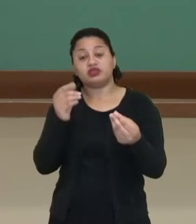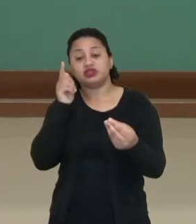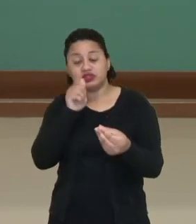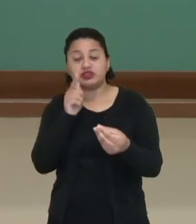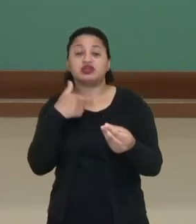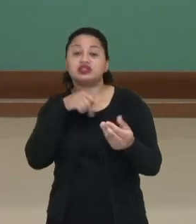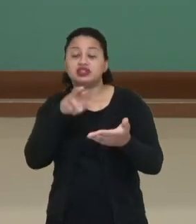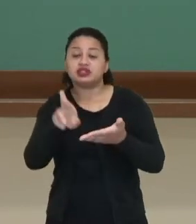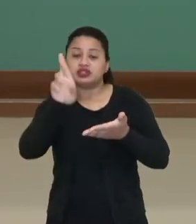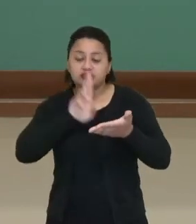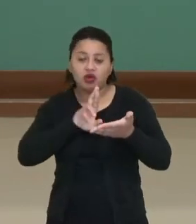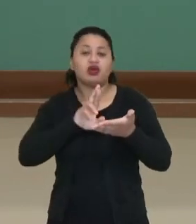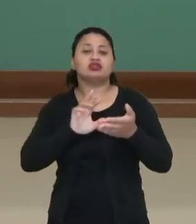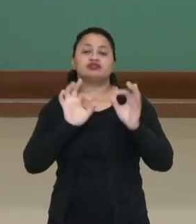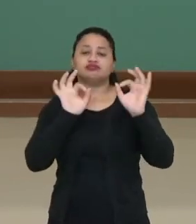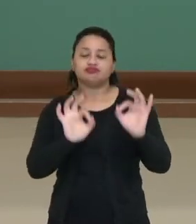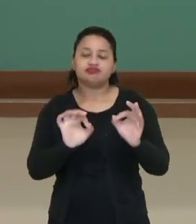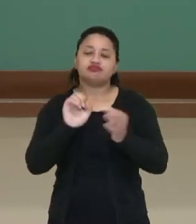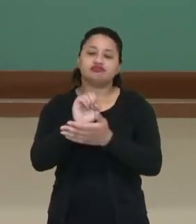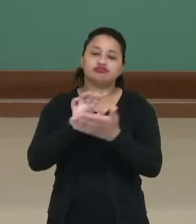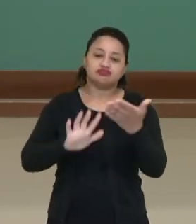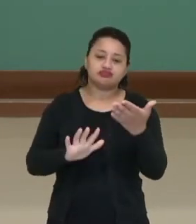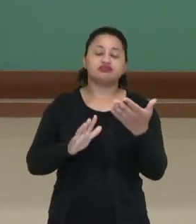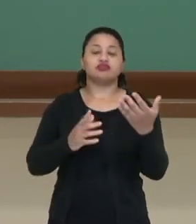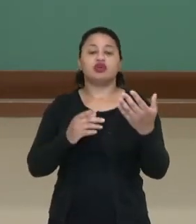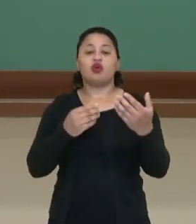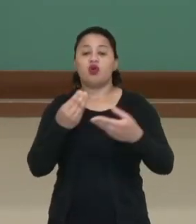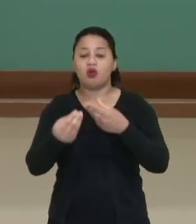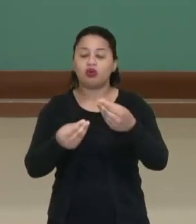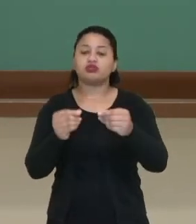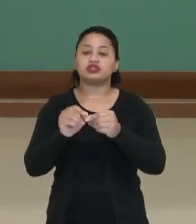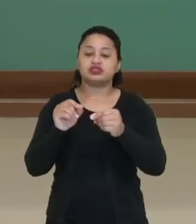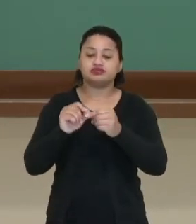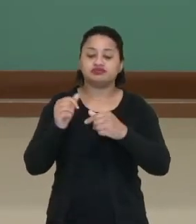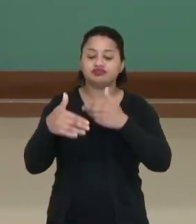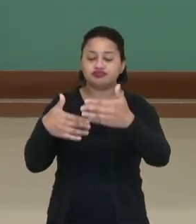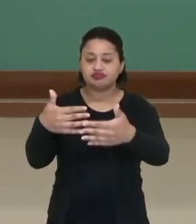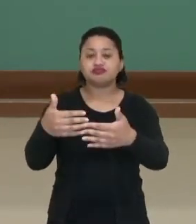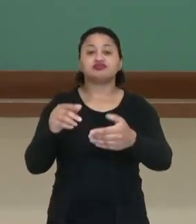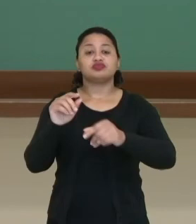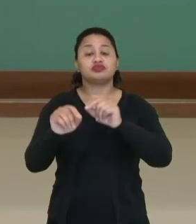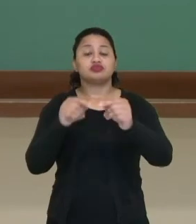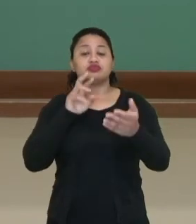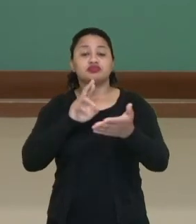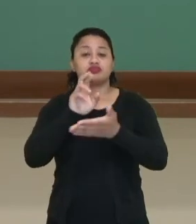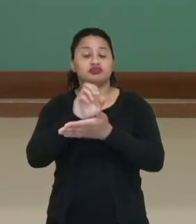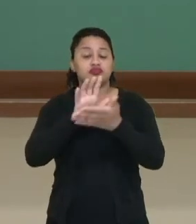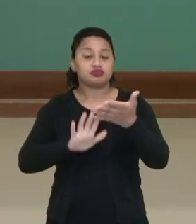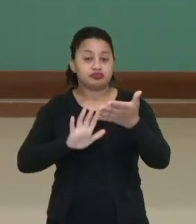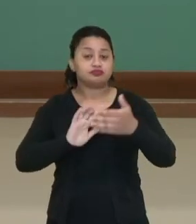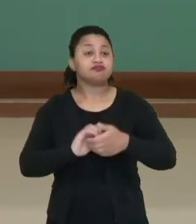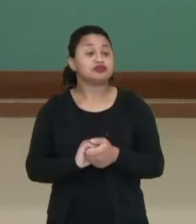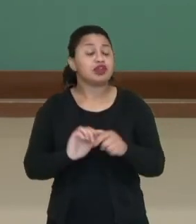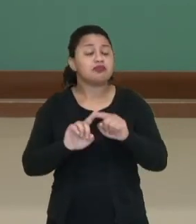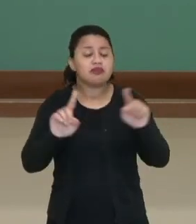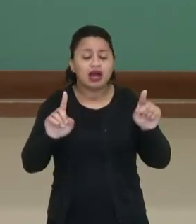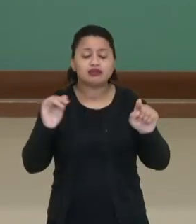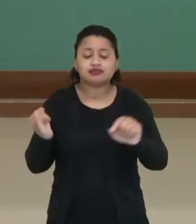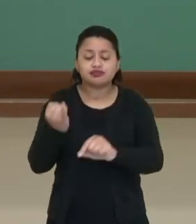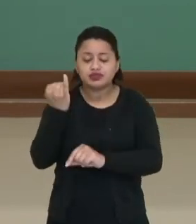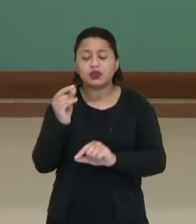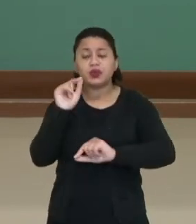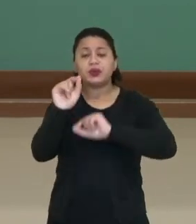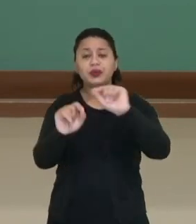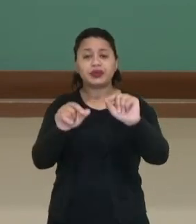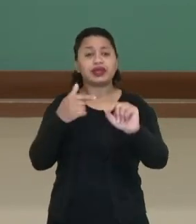no resultado final do teu exercício, que caminho que você vai pegar para resolver. Mas o importante de tudo isso